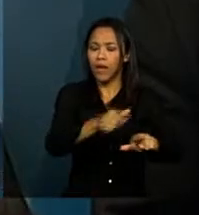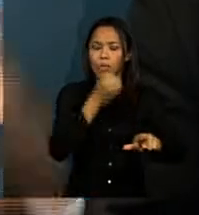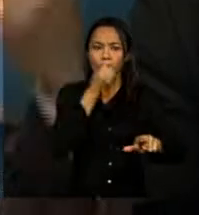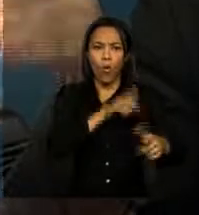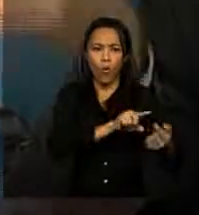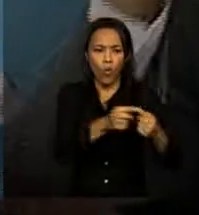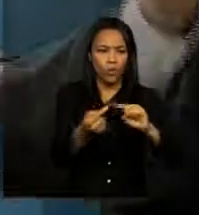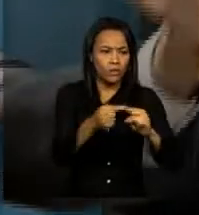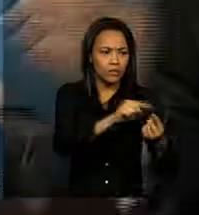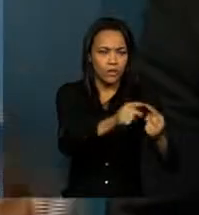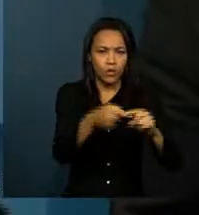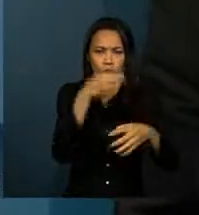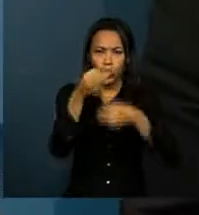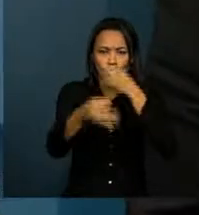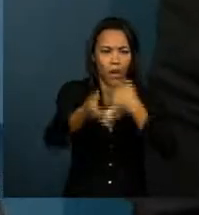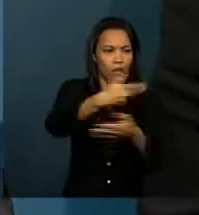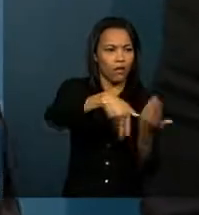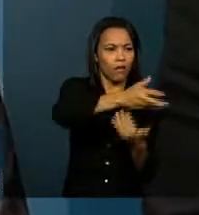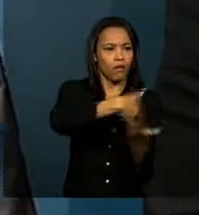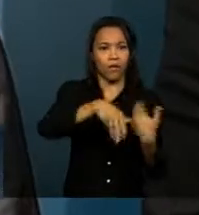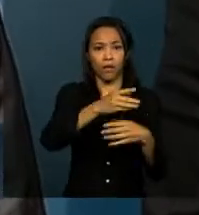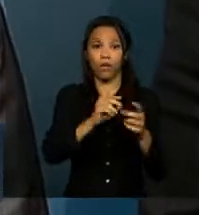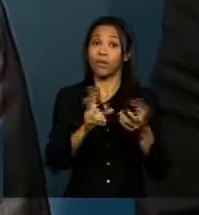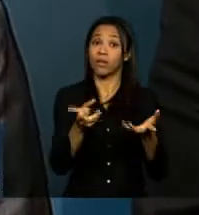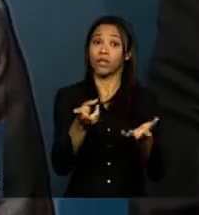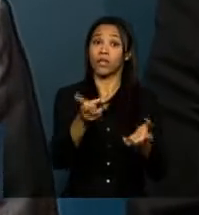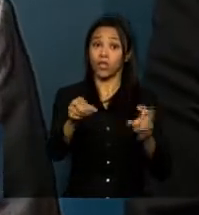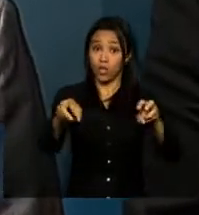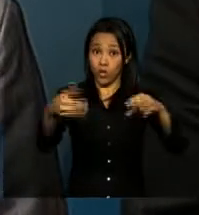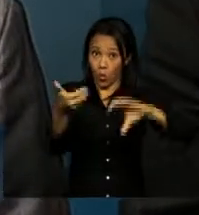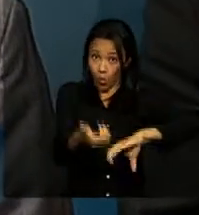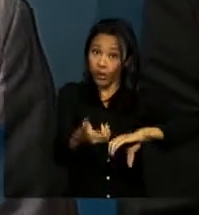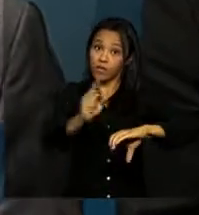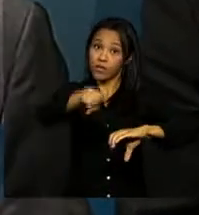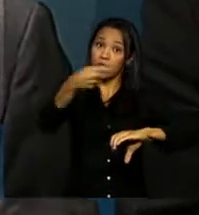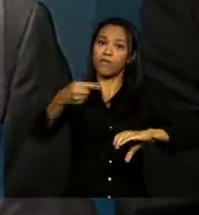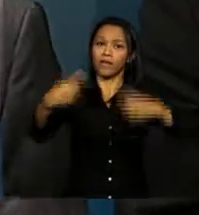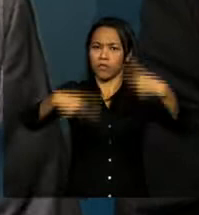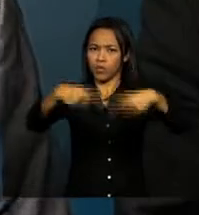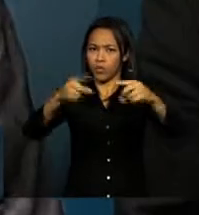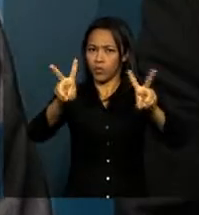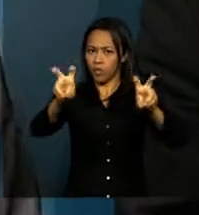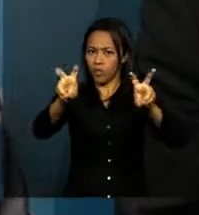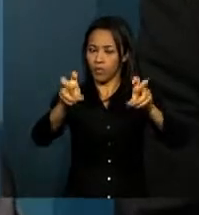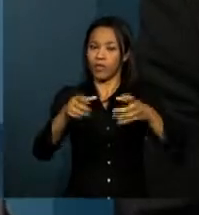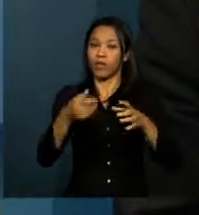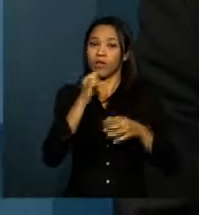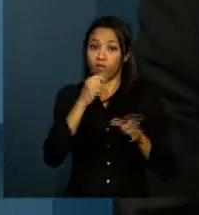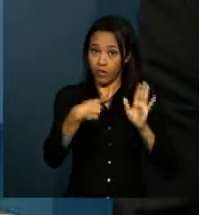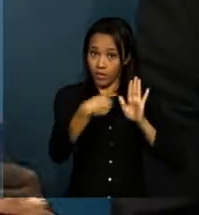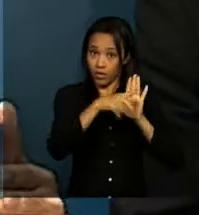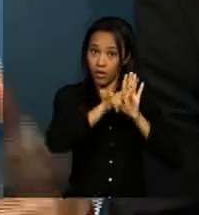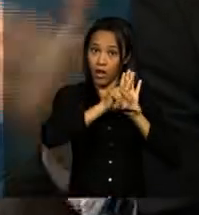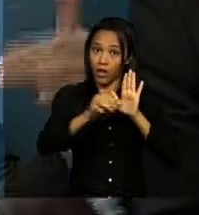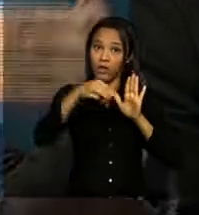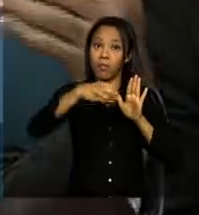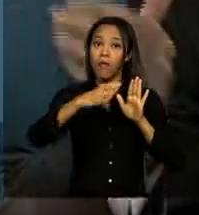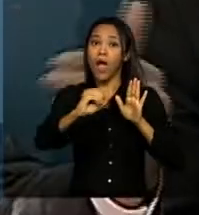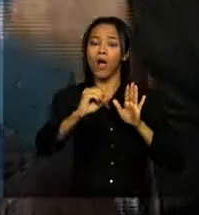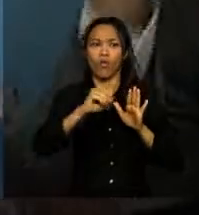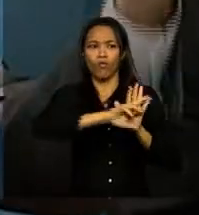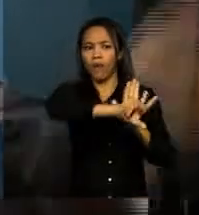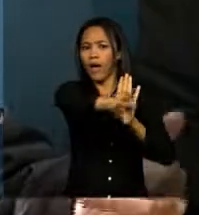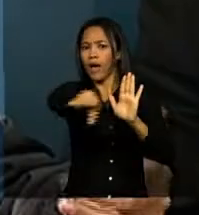que é importante na discussão que o próprio Congresso Nacional vai travar depois. Nós vimos, por exemplo, no Marco Civil, quantas pessoas da sociedade